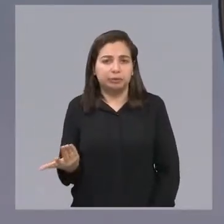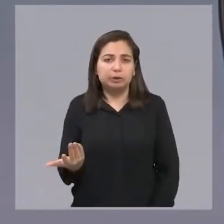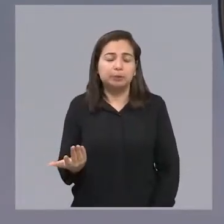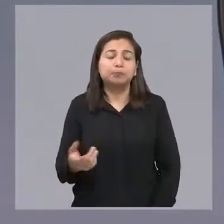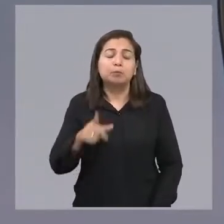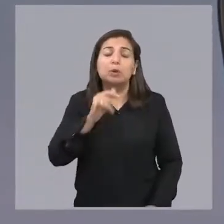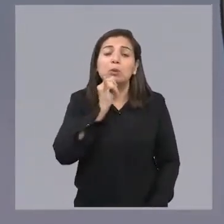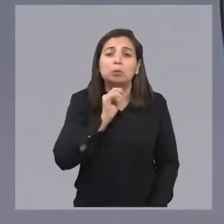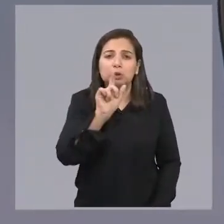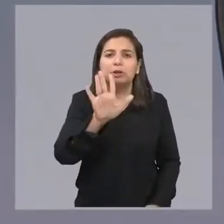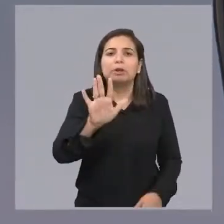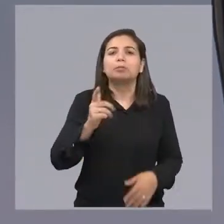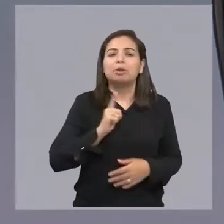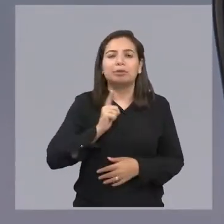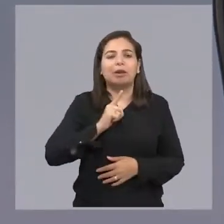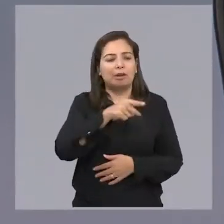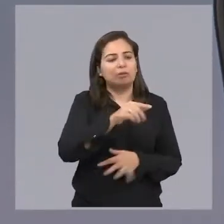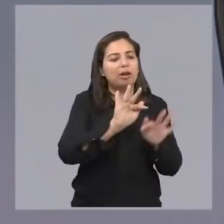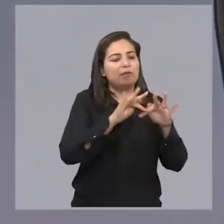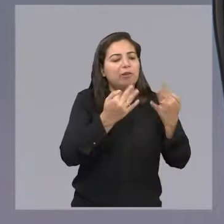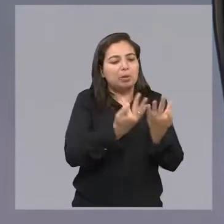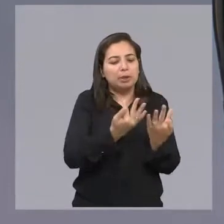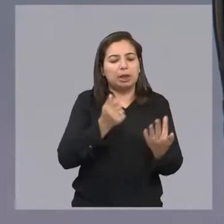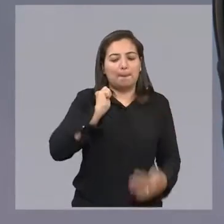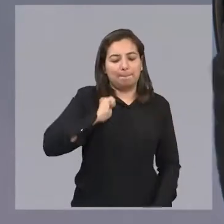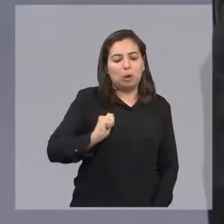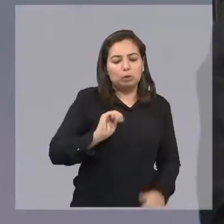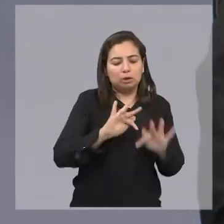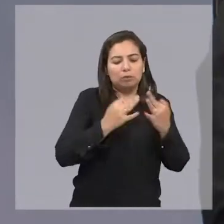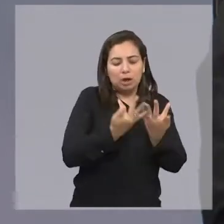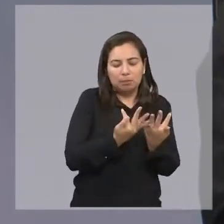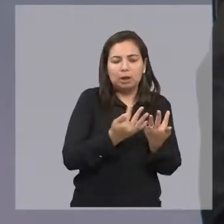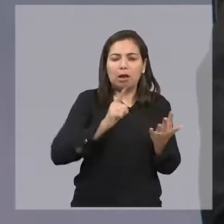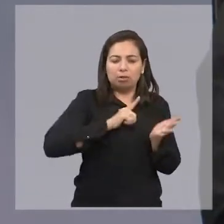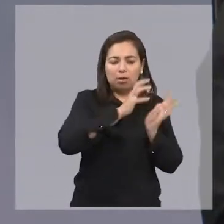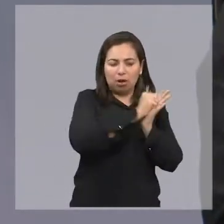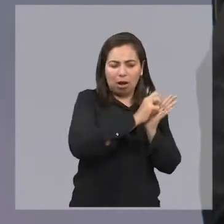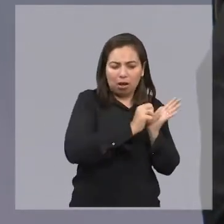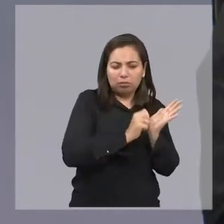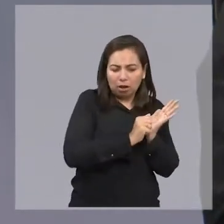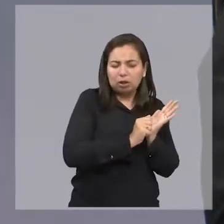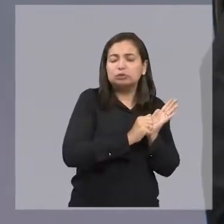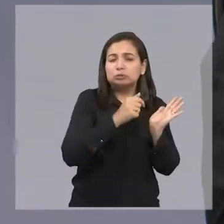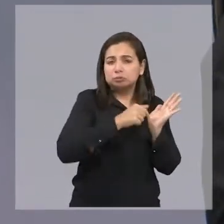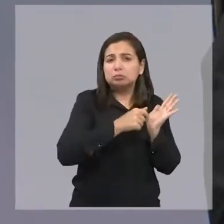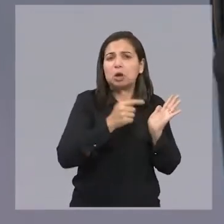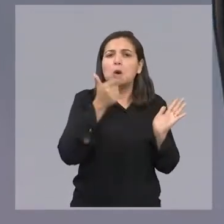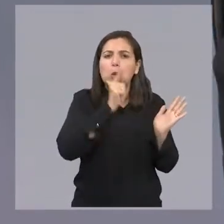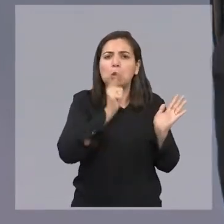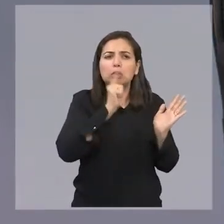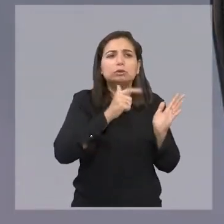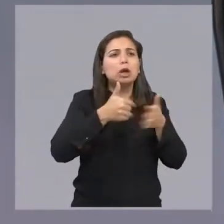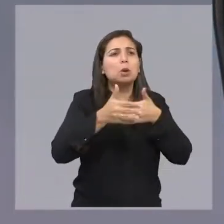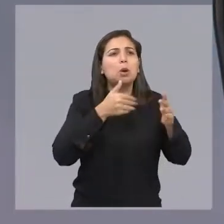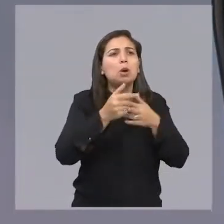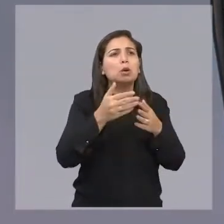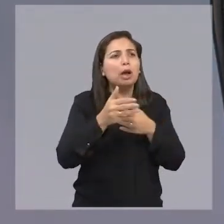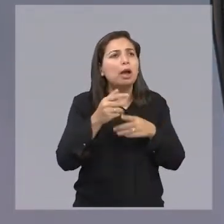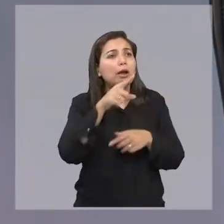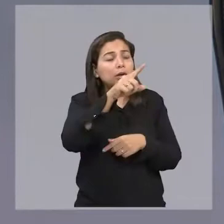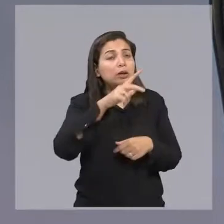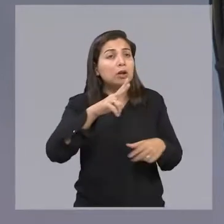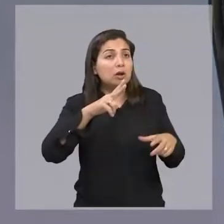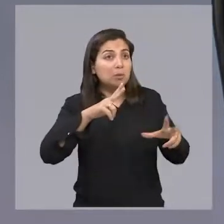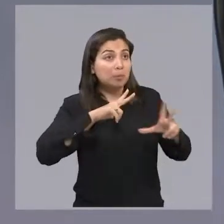Por exemplo, você recebe o Bolsa Família, 13 milhões de pessoas. Quem está no cadastro do Bolsa Família, se conseguir acessar qualquer universidade, o Estado vai lá e